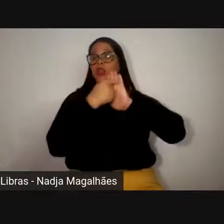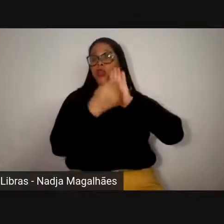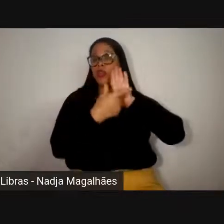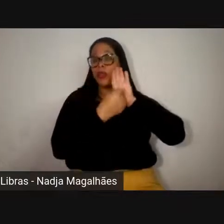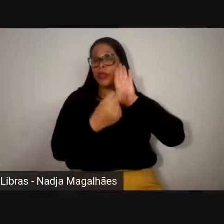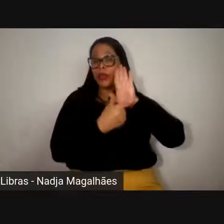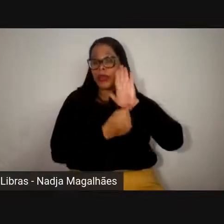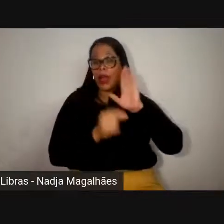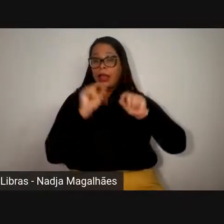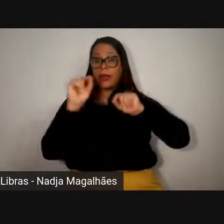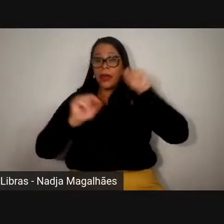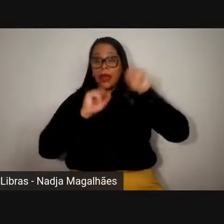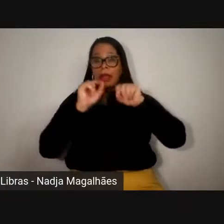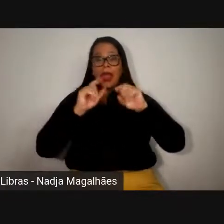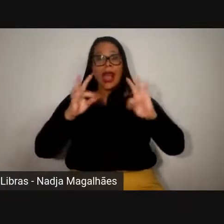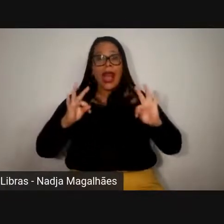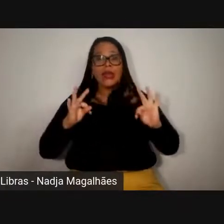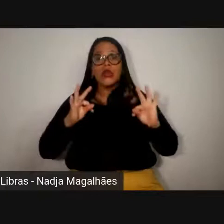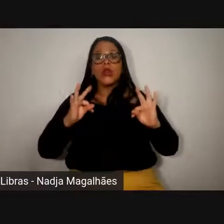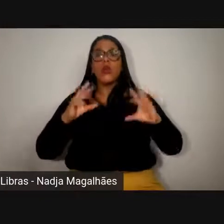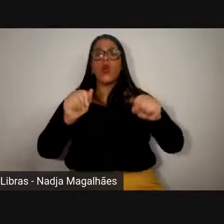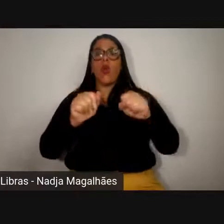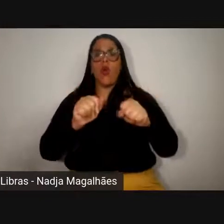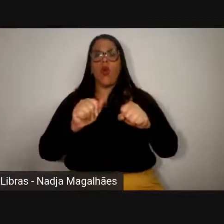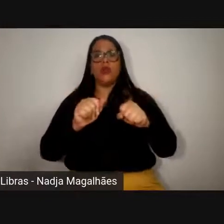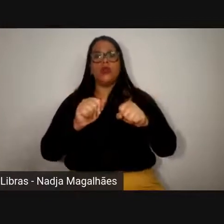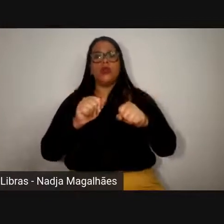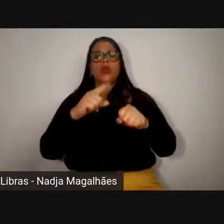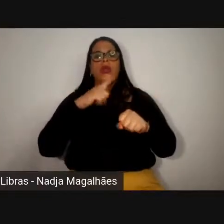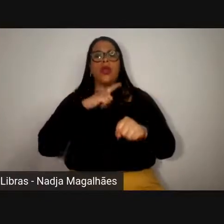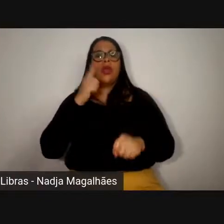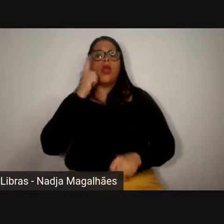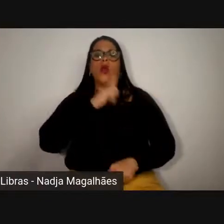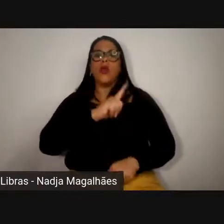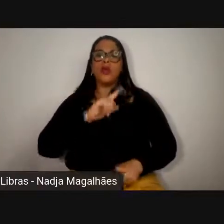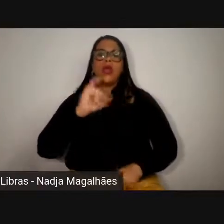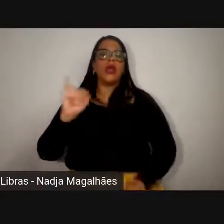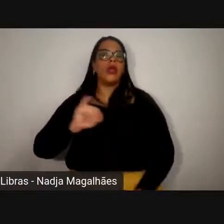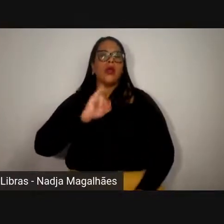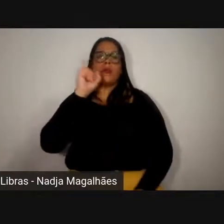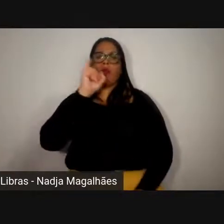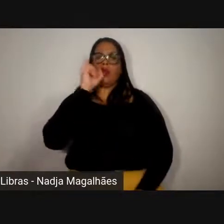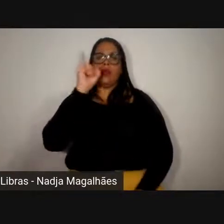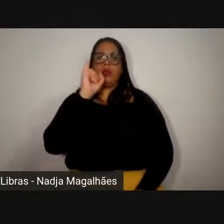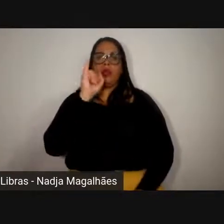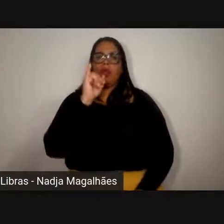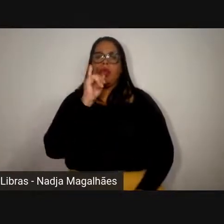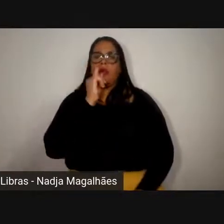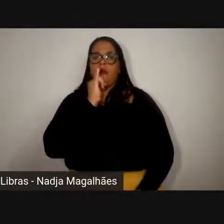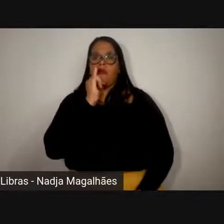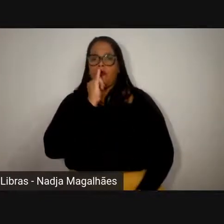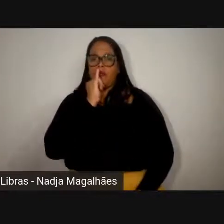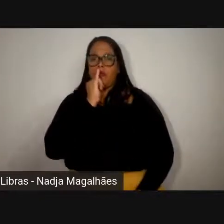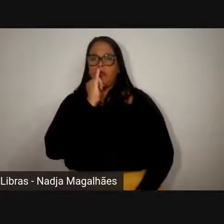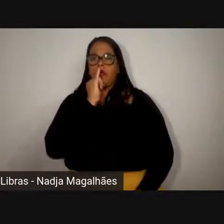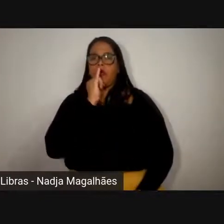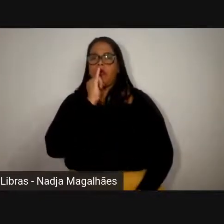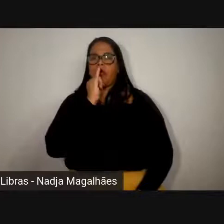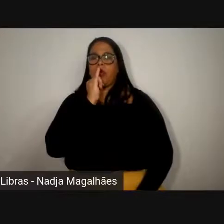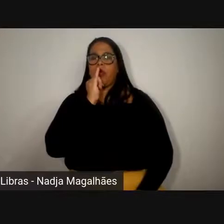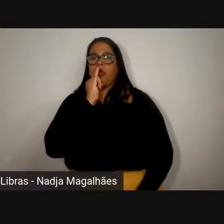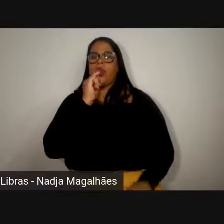oferecem todas as modalidades que eu considerei na pesquisa. Eu considerei televisão, né,